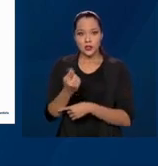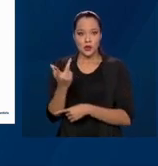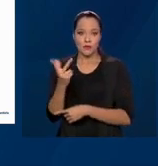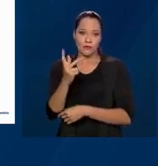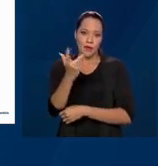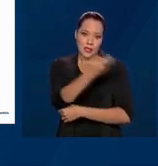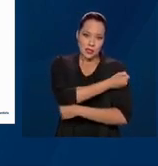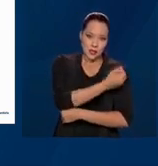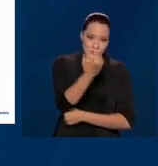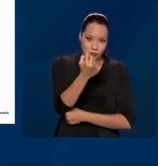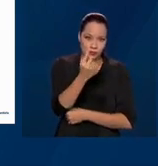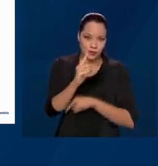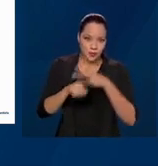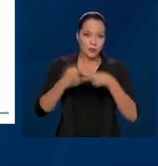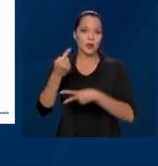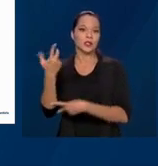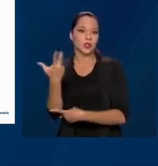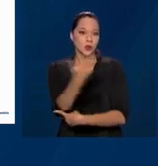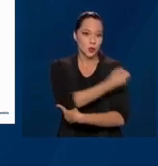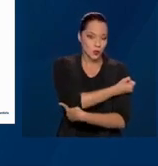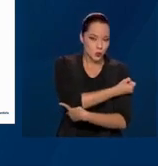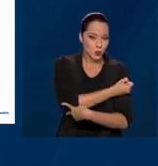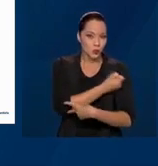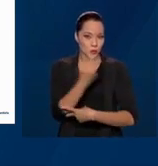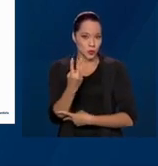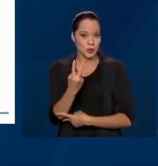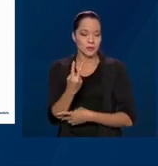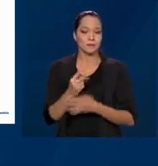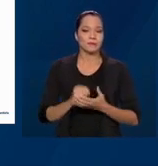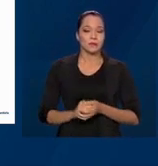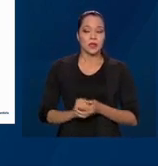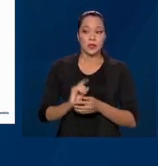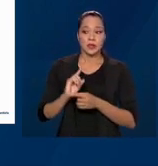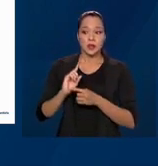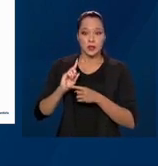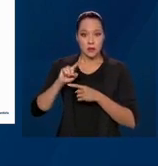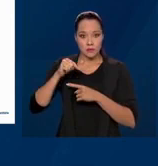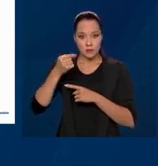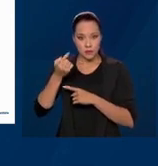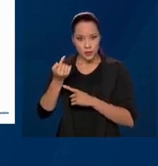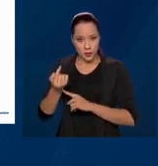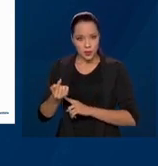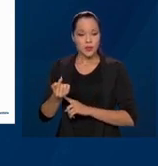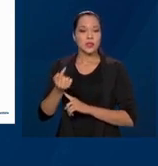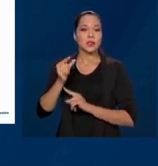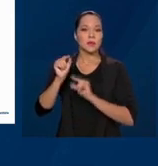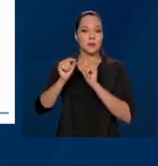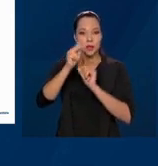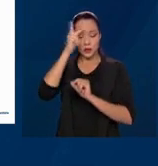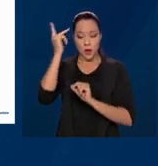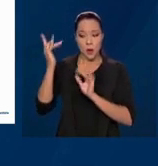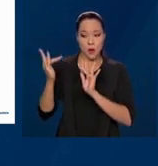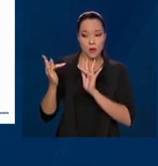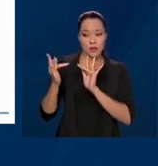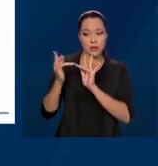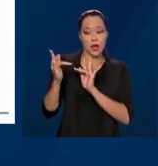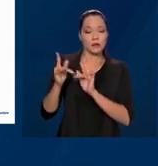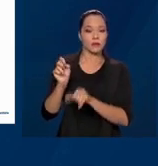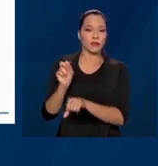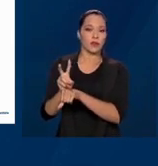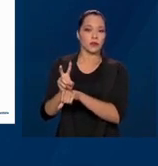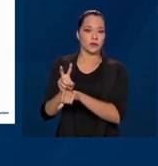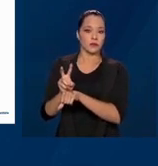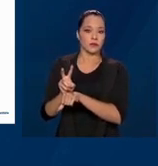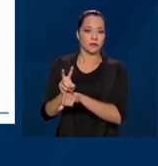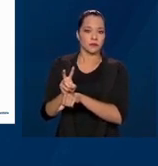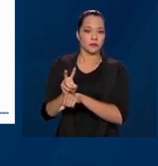vacina, segundo exposição prévia ao SARS-CoV. Então, veja bem, aqui o